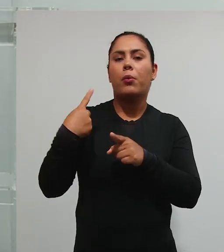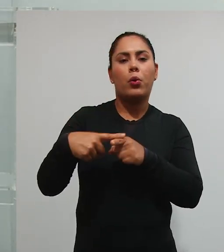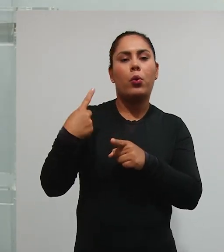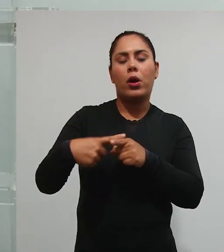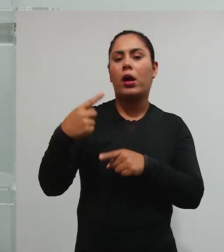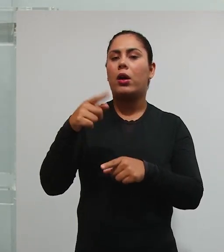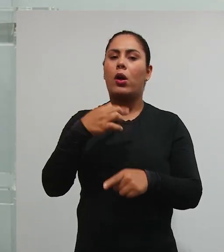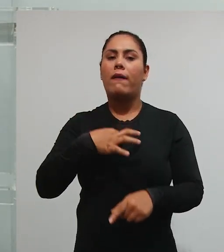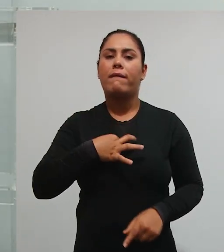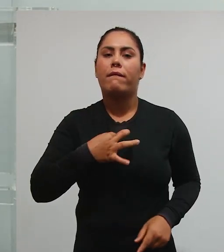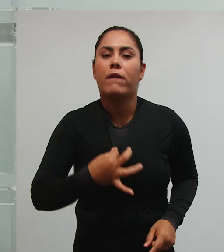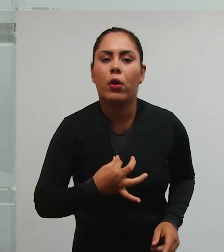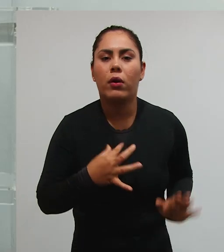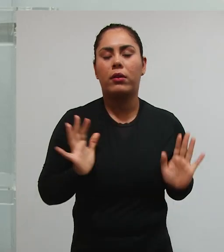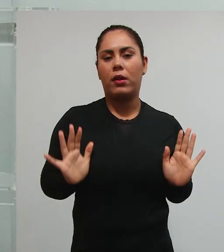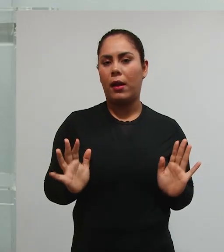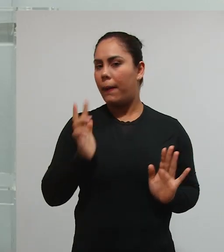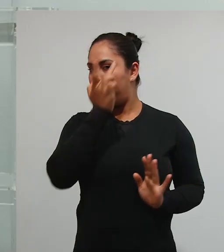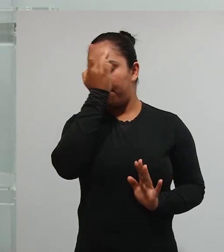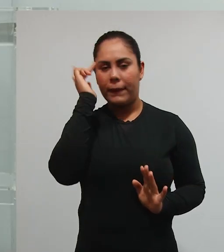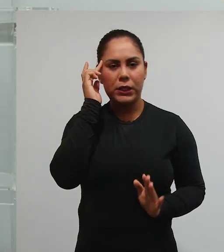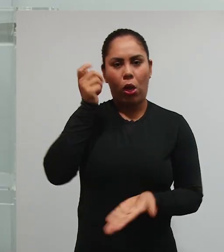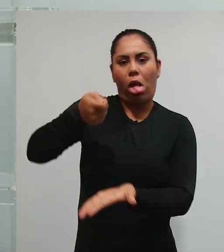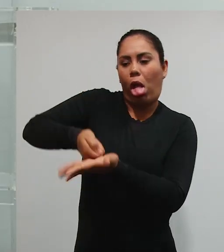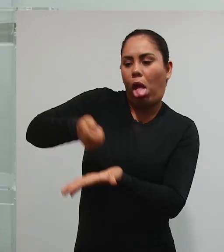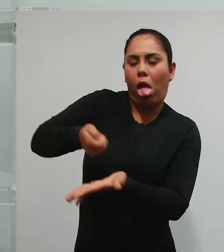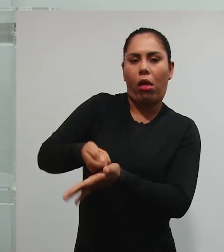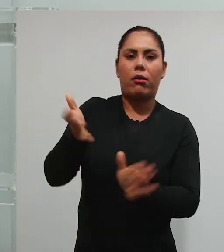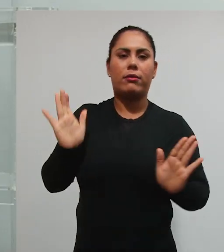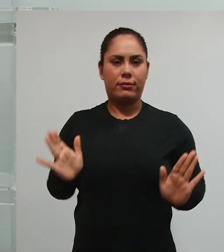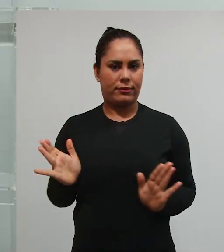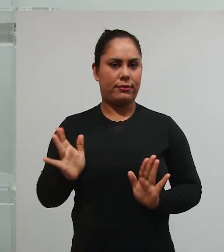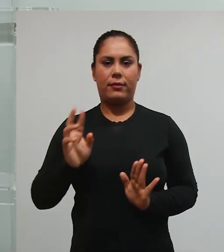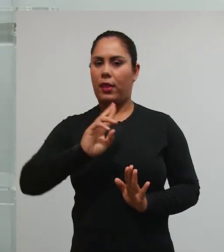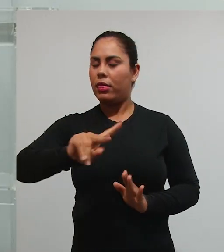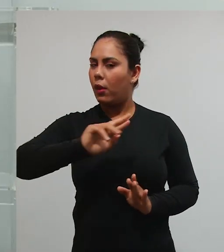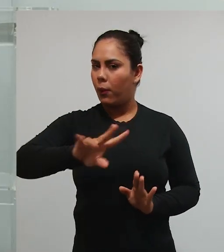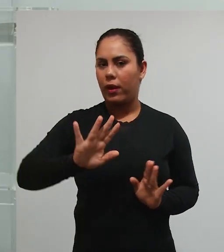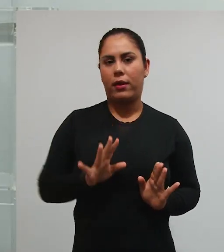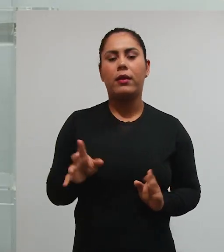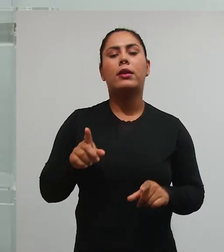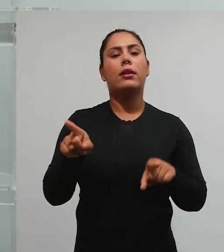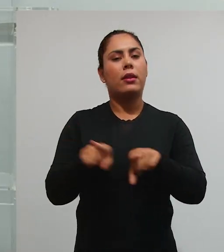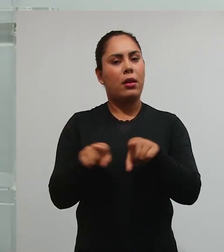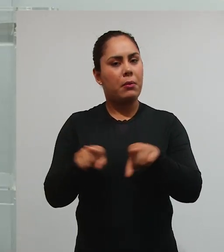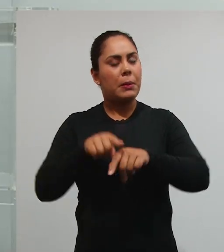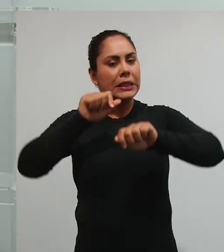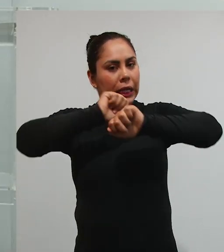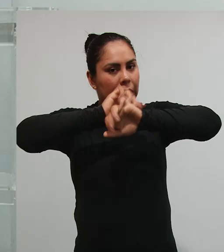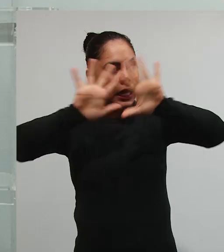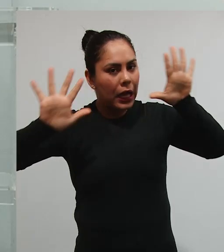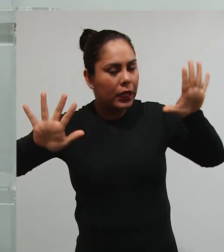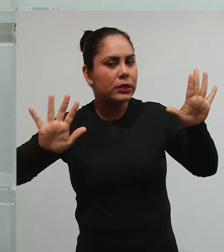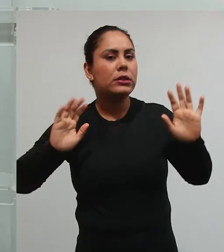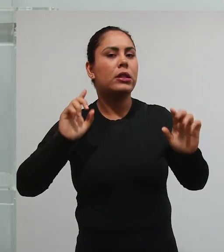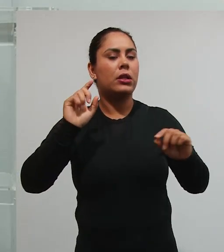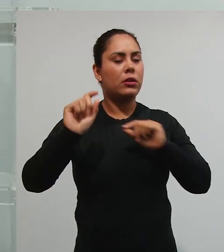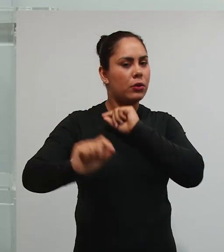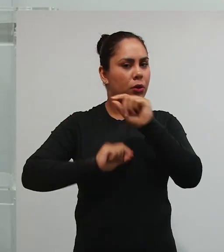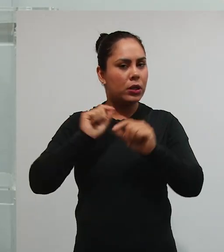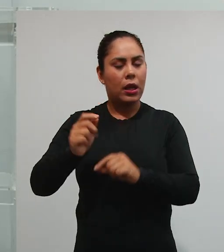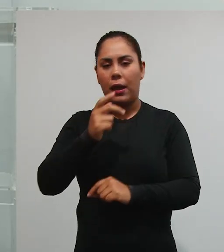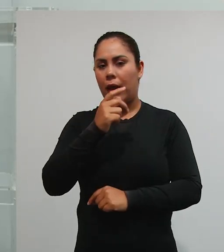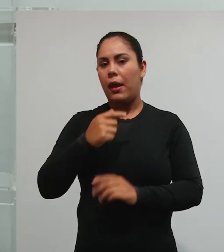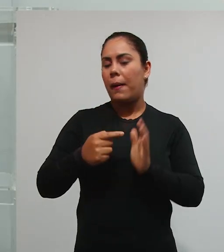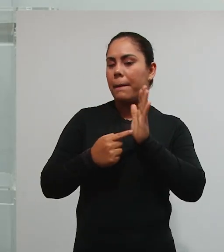Livre porque é voluntário, a pessoa não pode ser obrigada a participar. E esclarecido porque